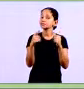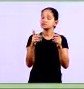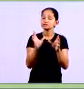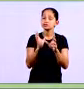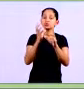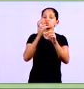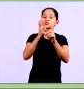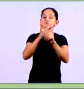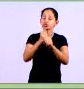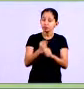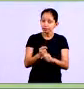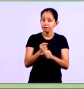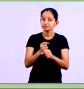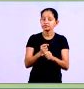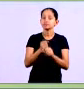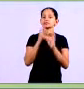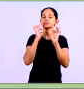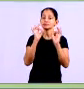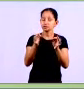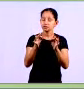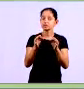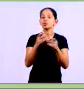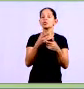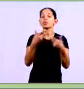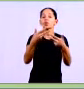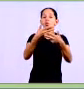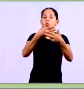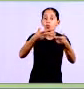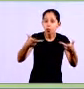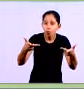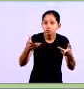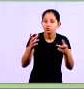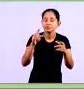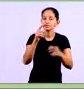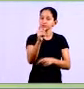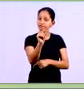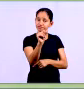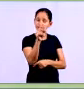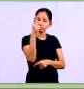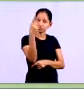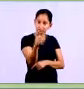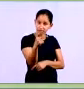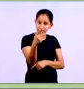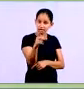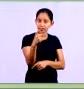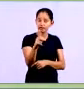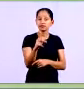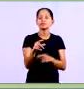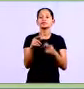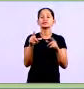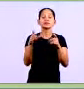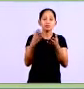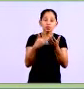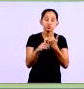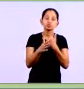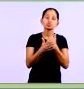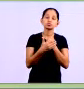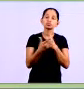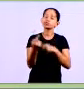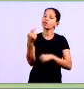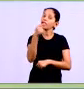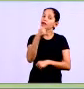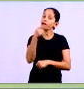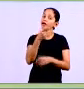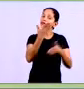somado ao custo de aquisição da mercadoria. Ou seja, tem que ser adicionado ao estoque. Por